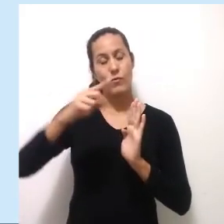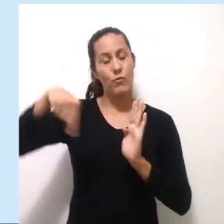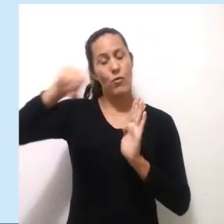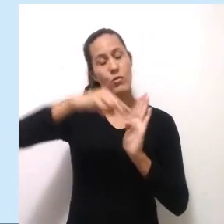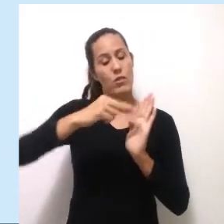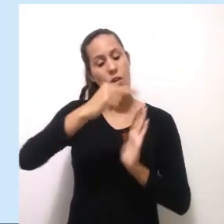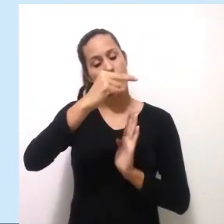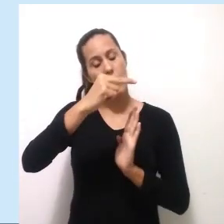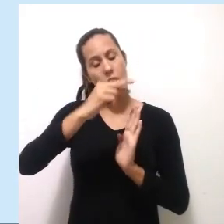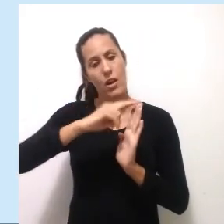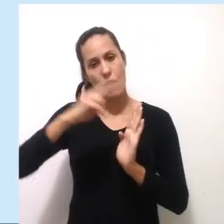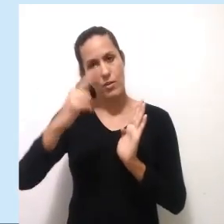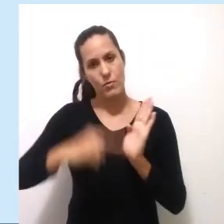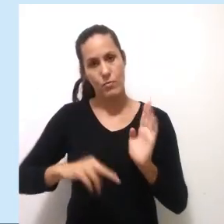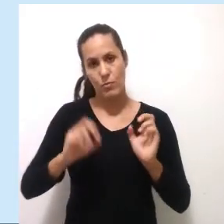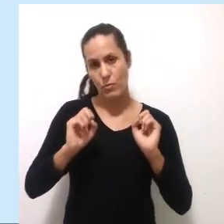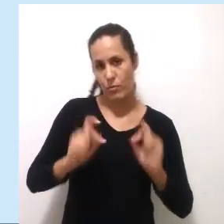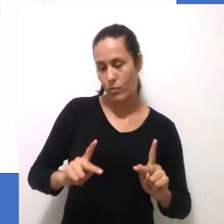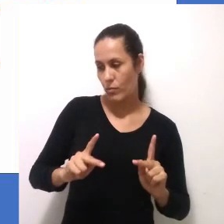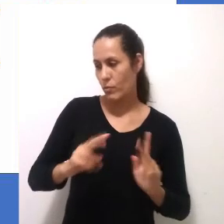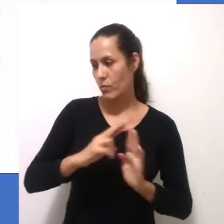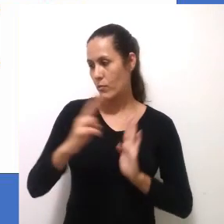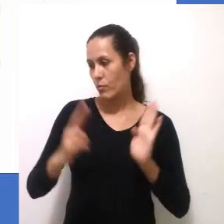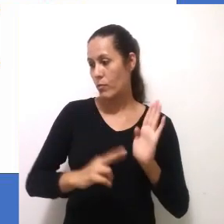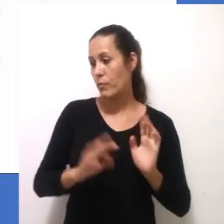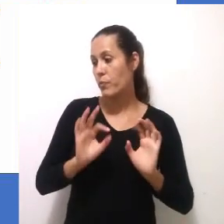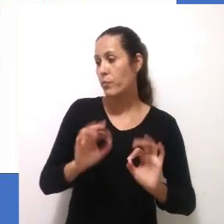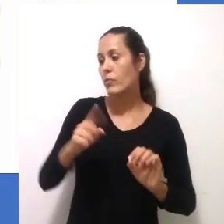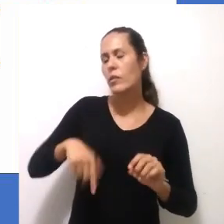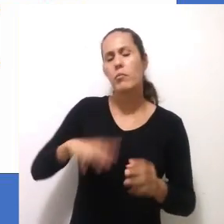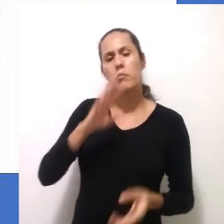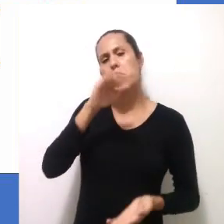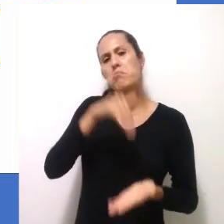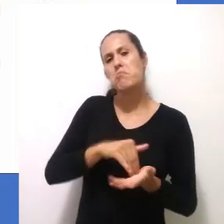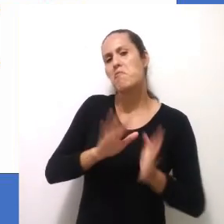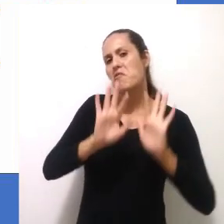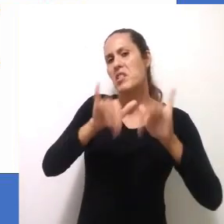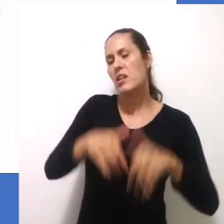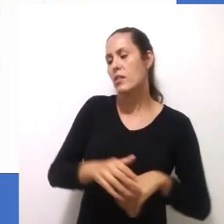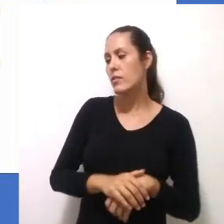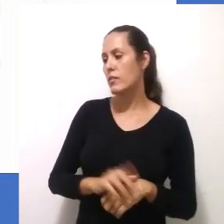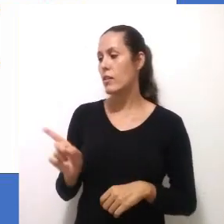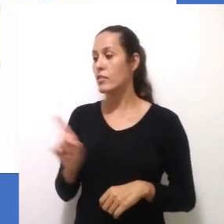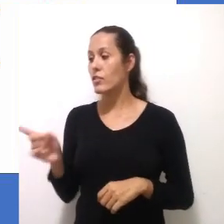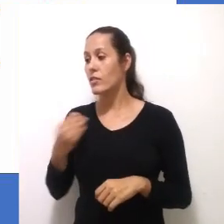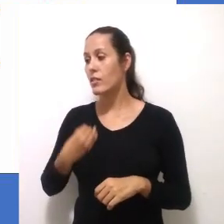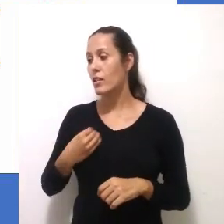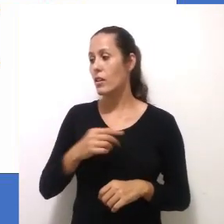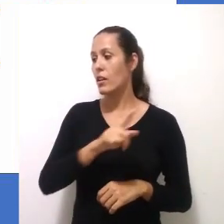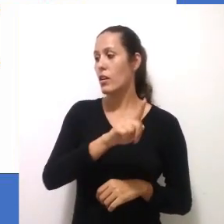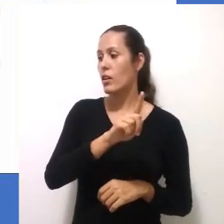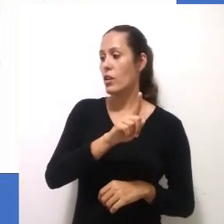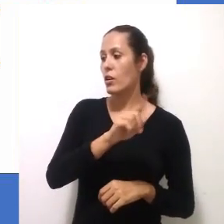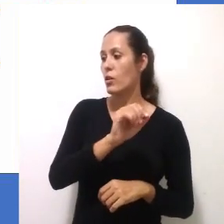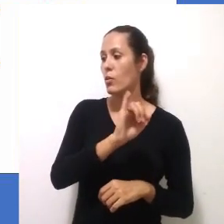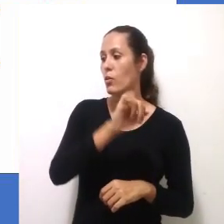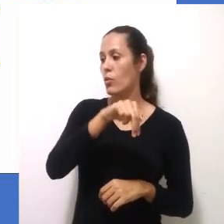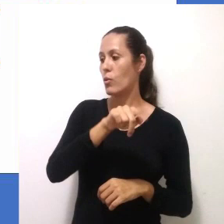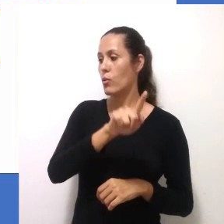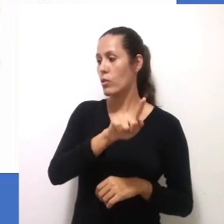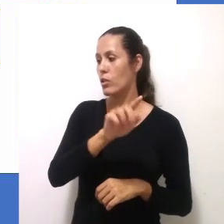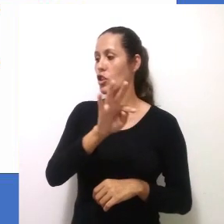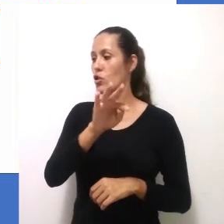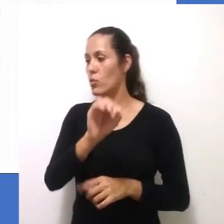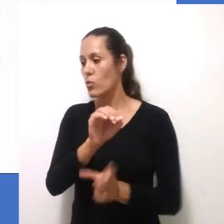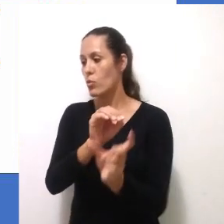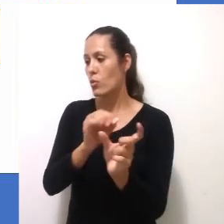planejou executar no futuro. E para concluir, aí nós temos o going to, que vai ser uma prévia de ações